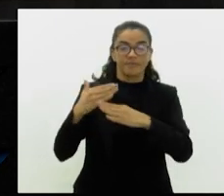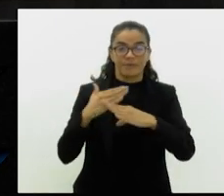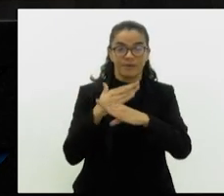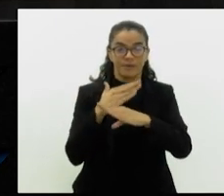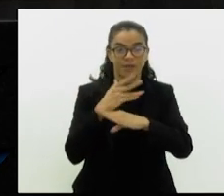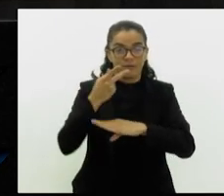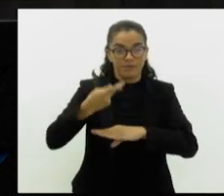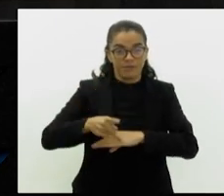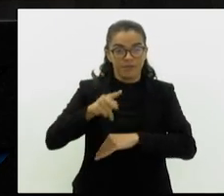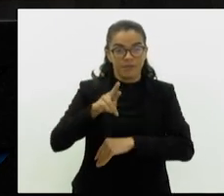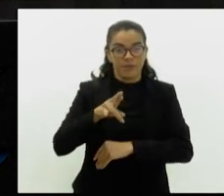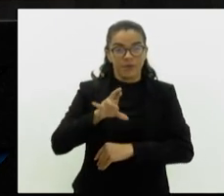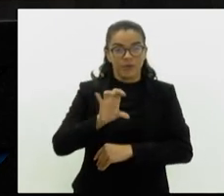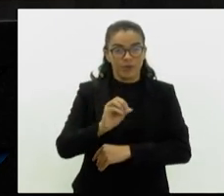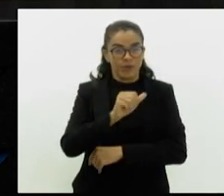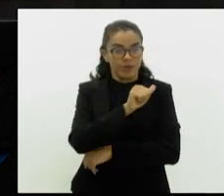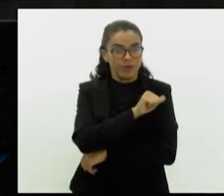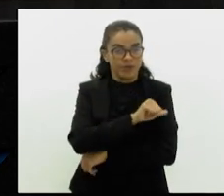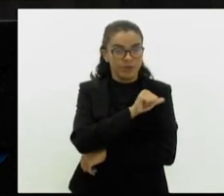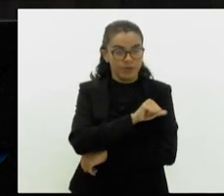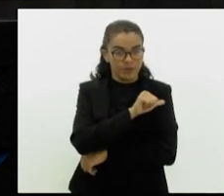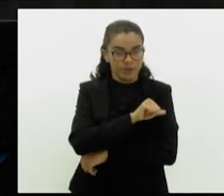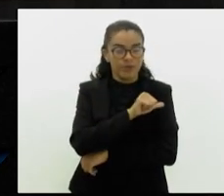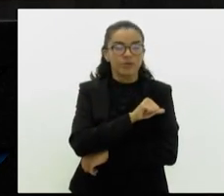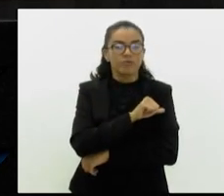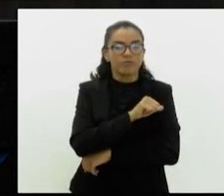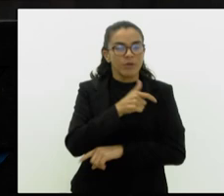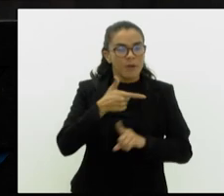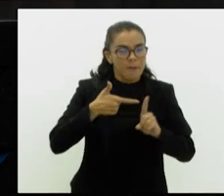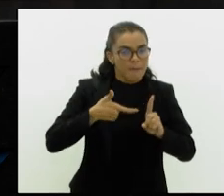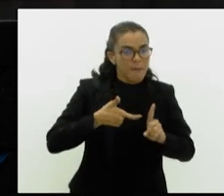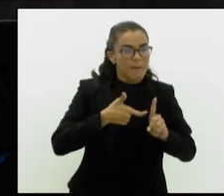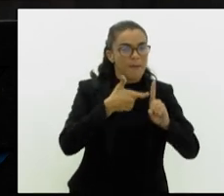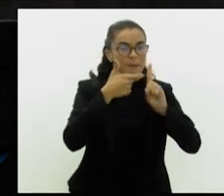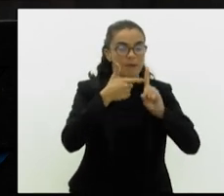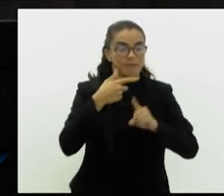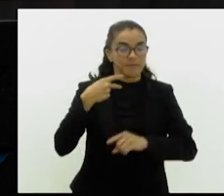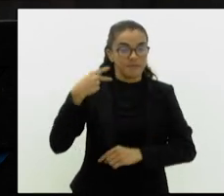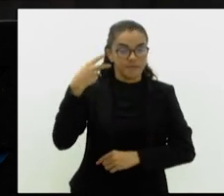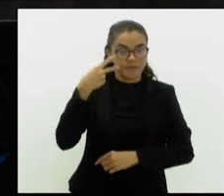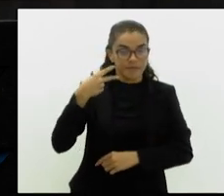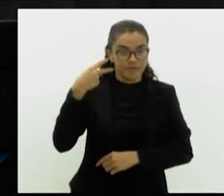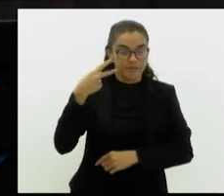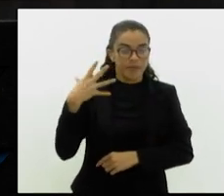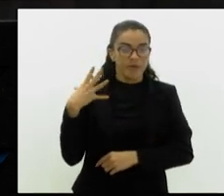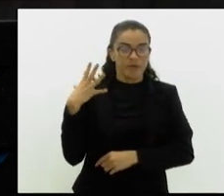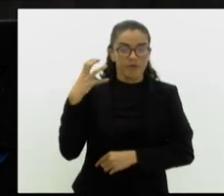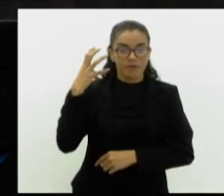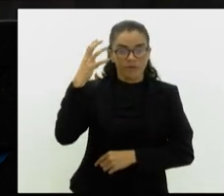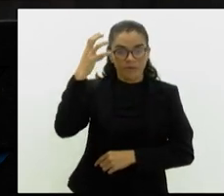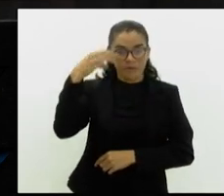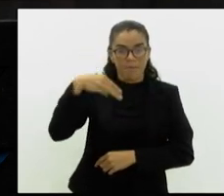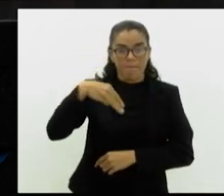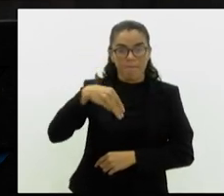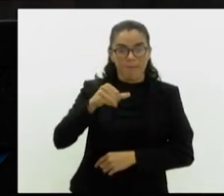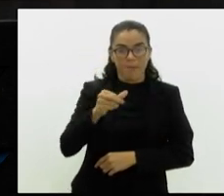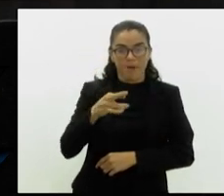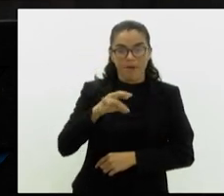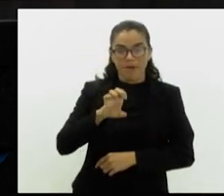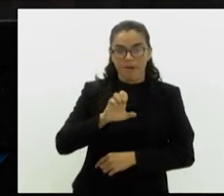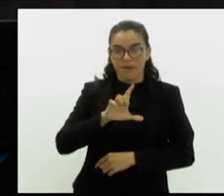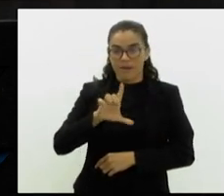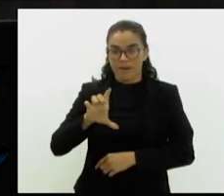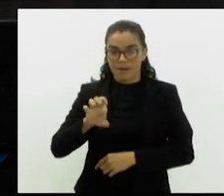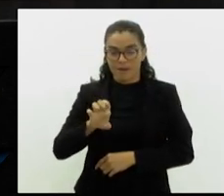de Janeiro que foi a execução da vereadora Mariele Franco